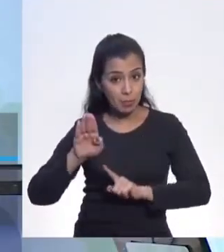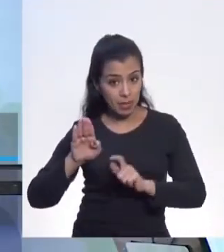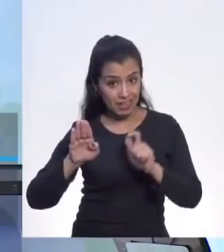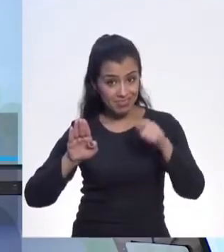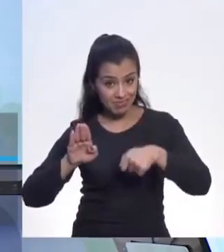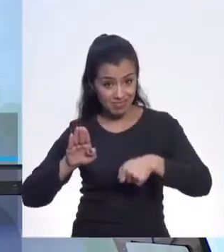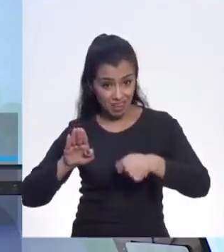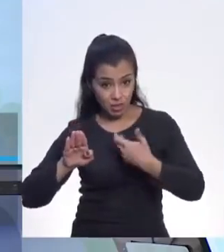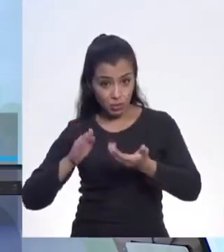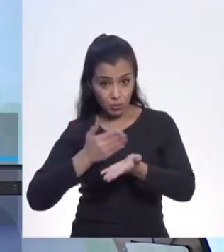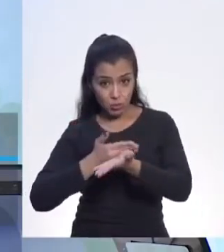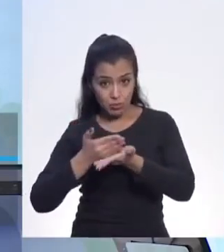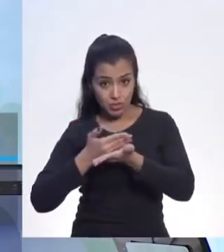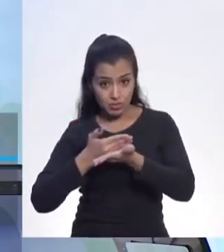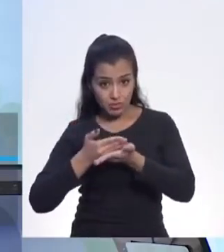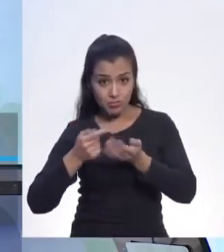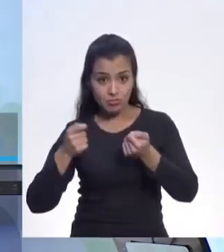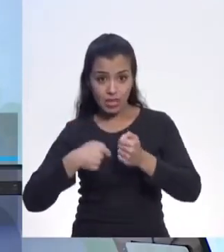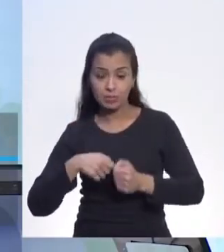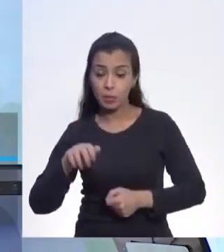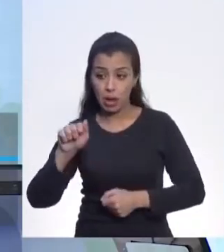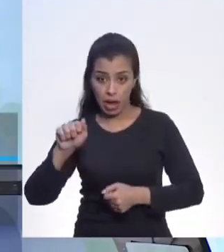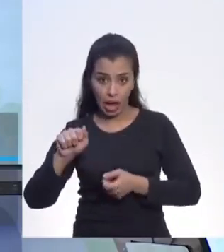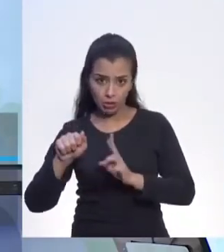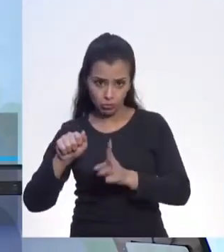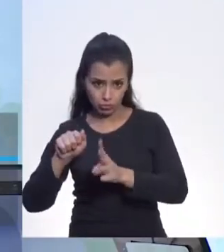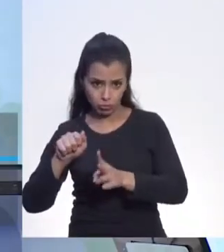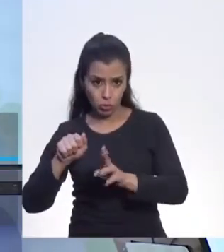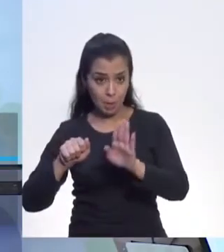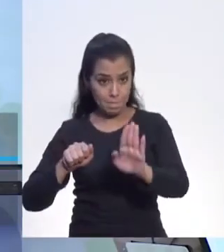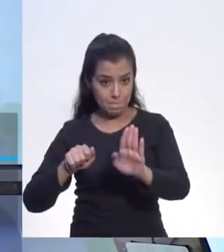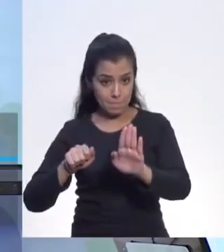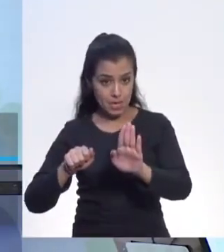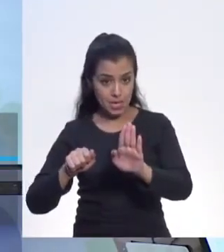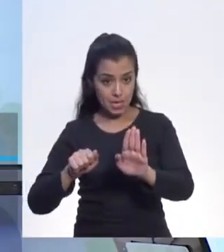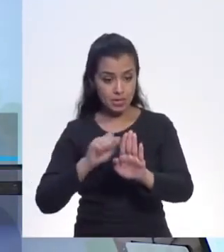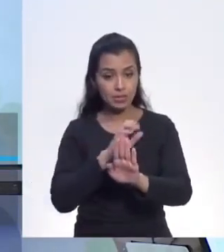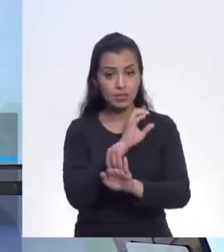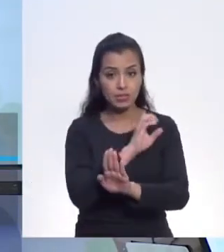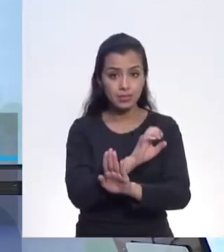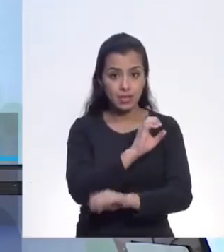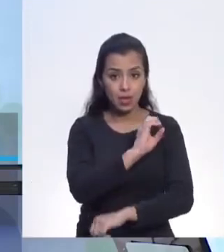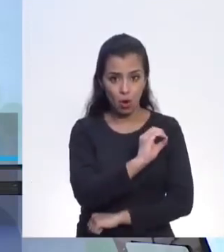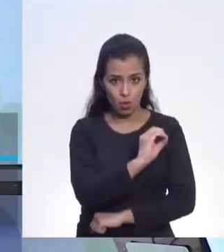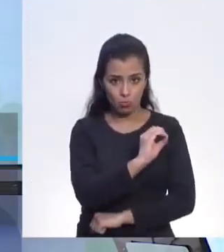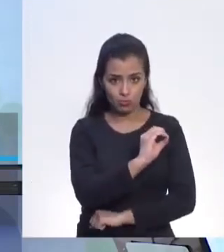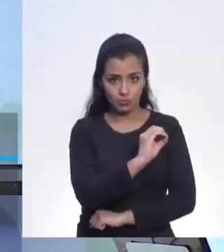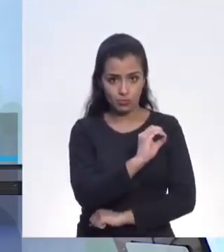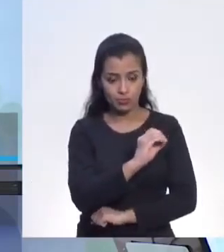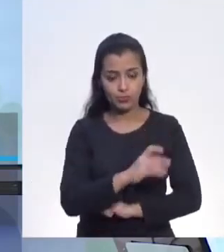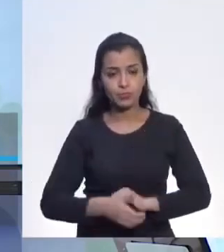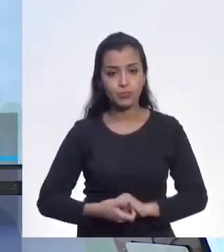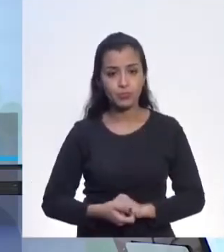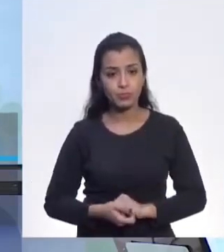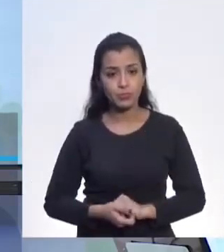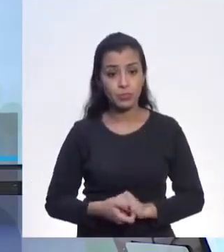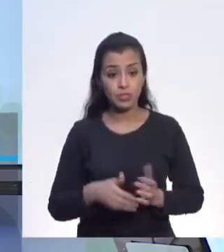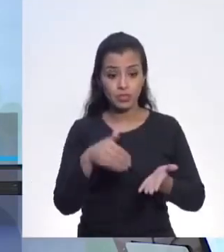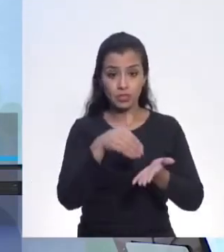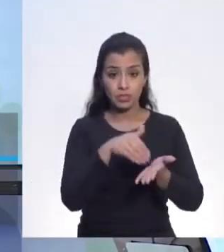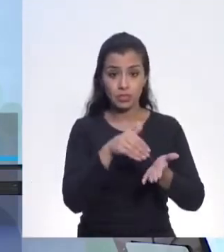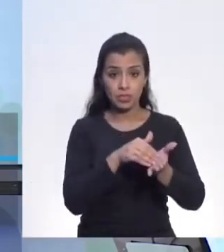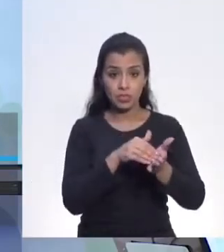né? Então, nós vamos ficar com A, B, C, O. E podemos inverter as 2